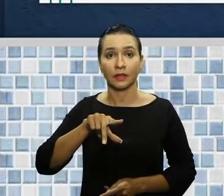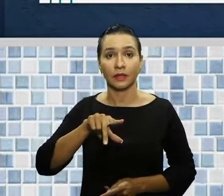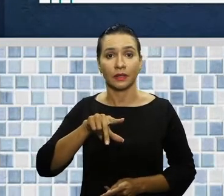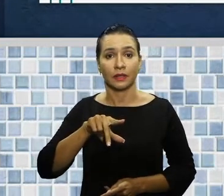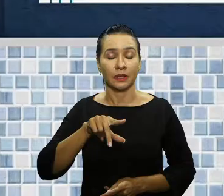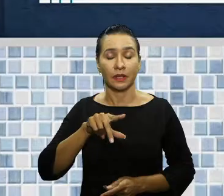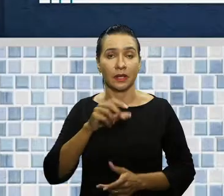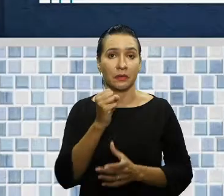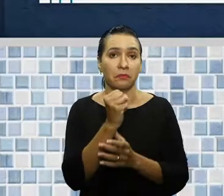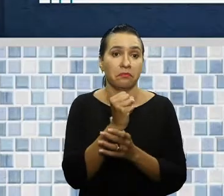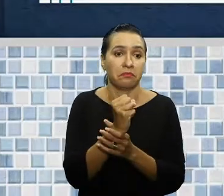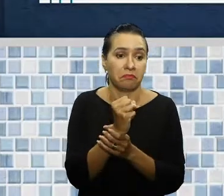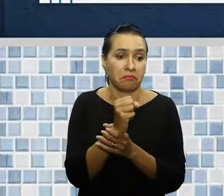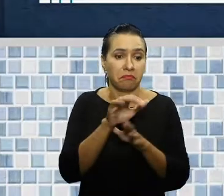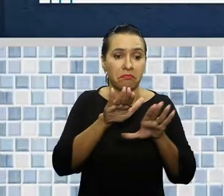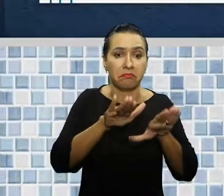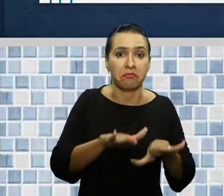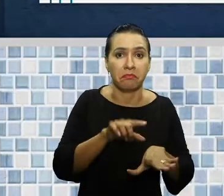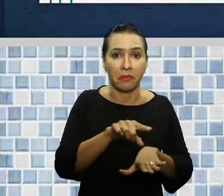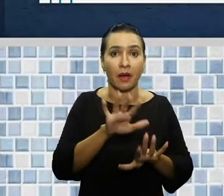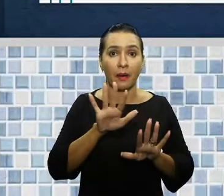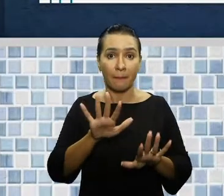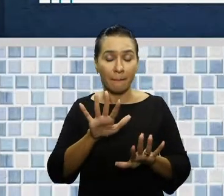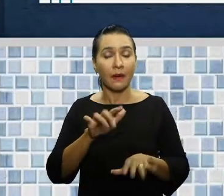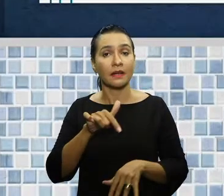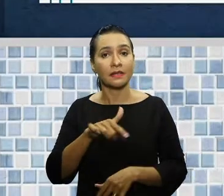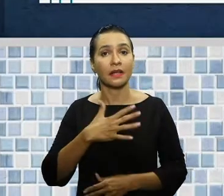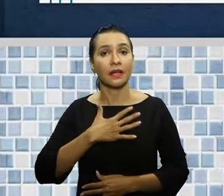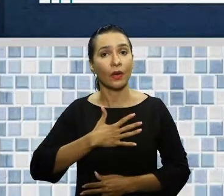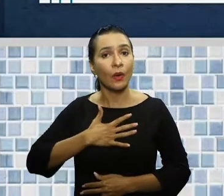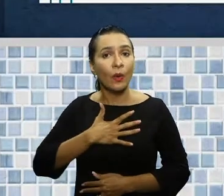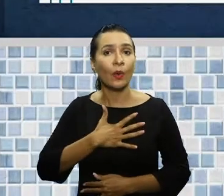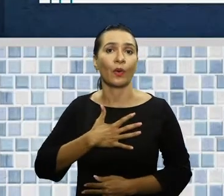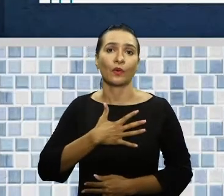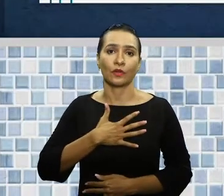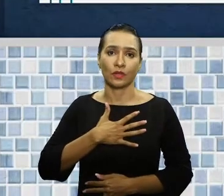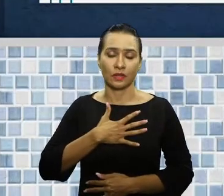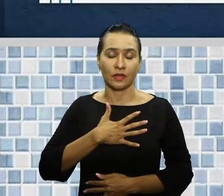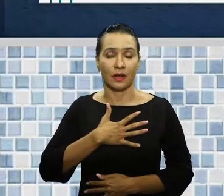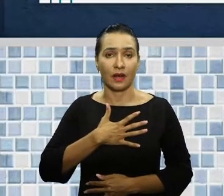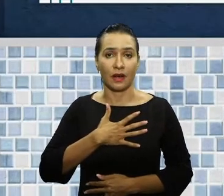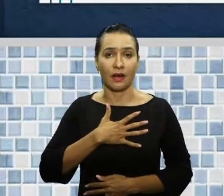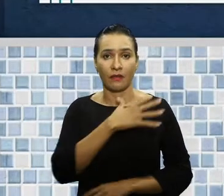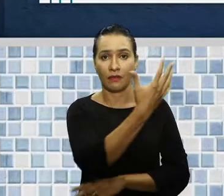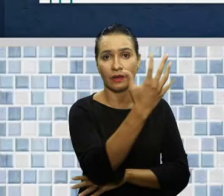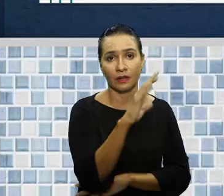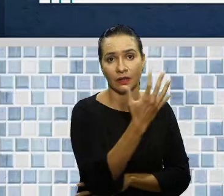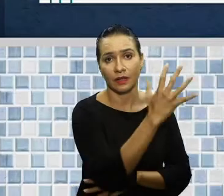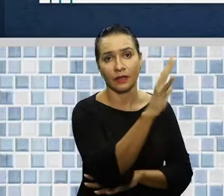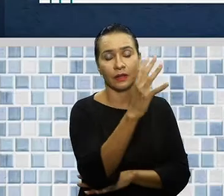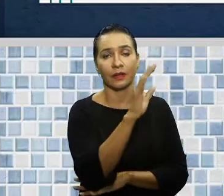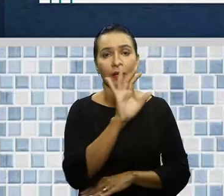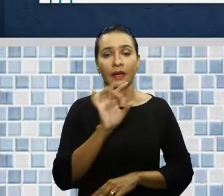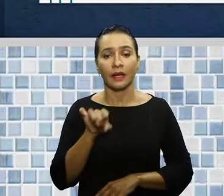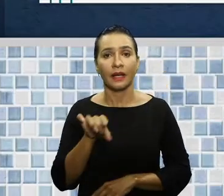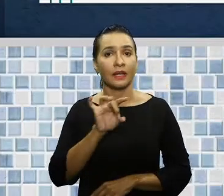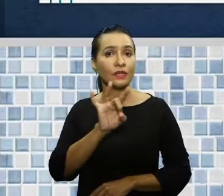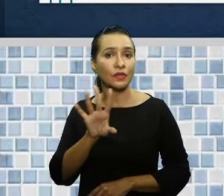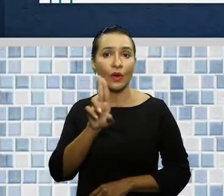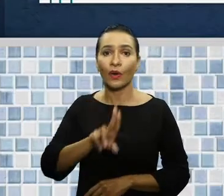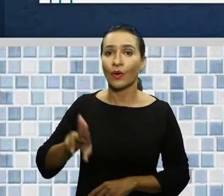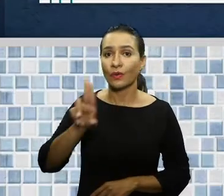sentimento muito forte em relação à natureza. Ele realmente só utilizava aquilo que